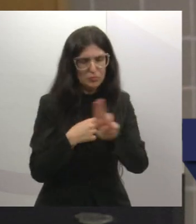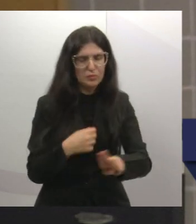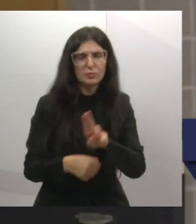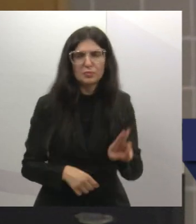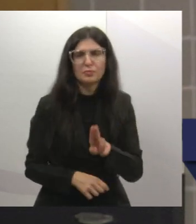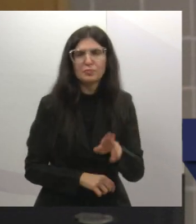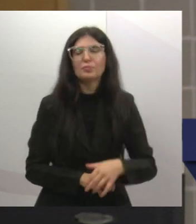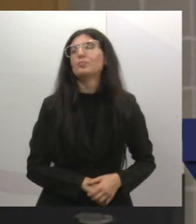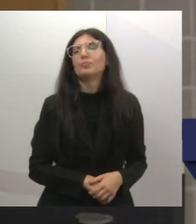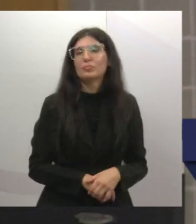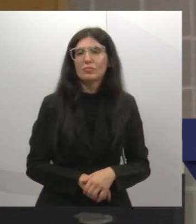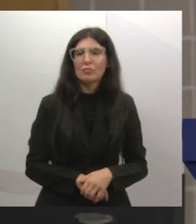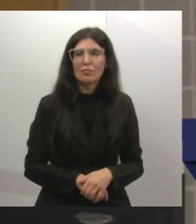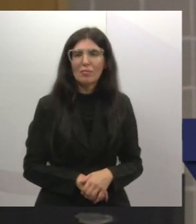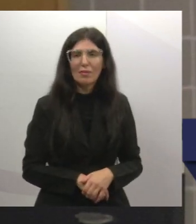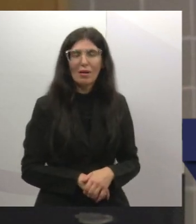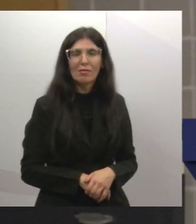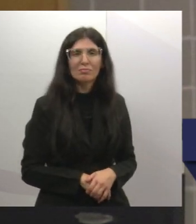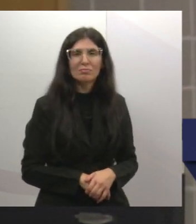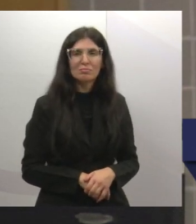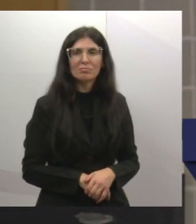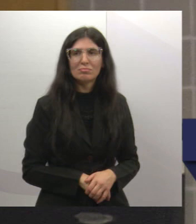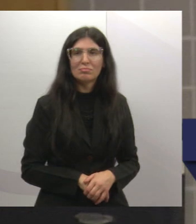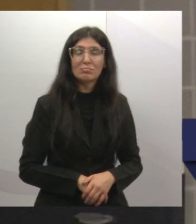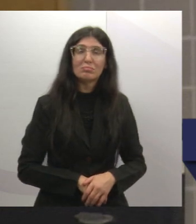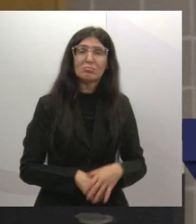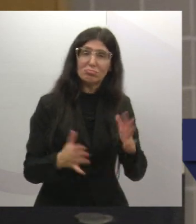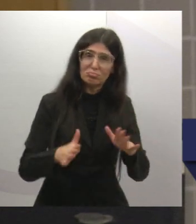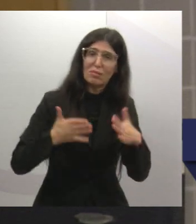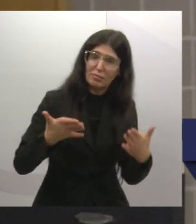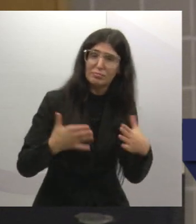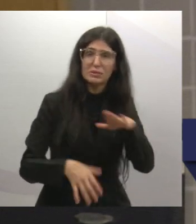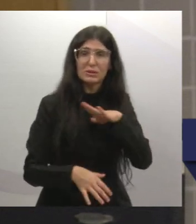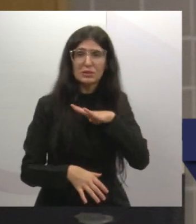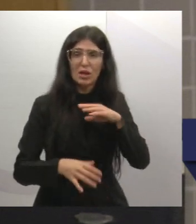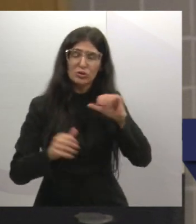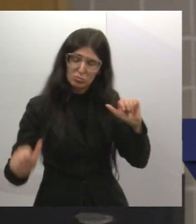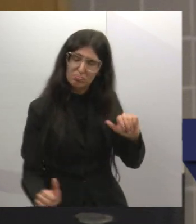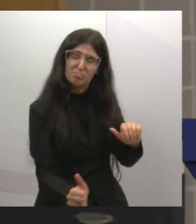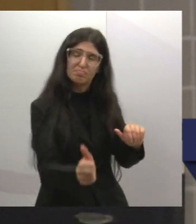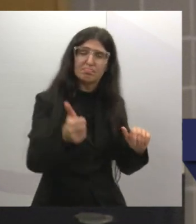essa discrepância com referência às receitas municipais, não só de Jacareí,